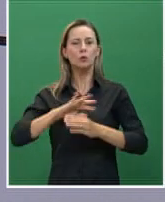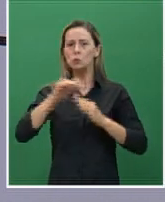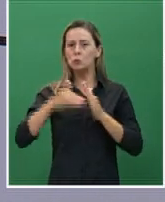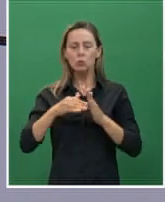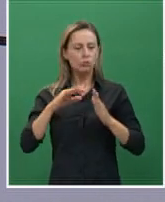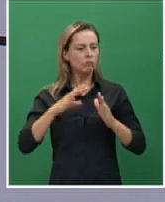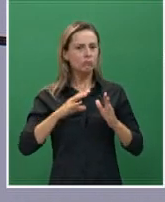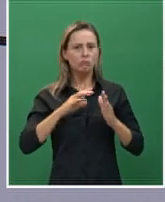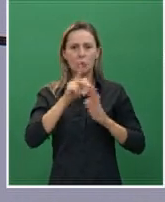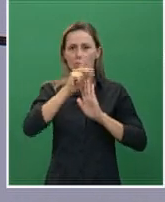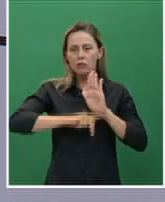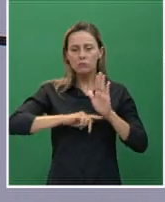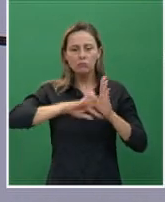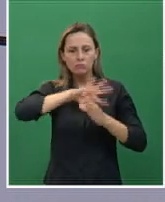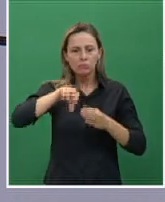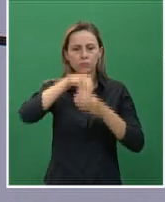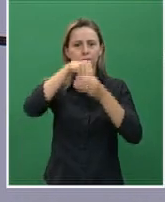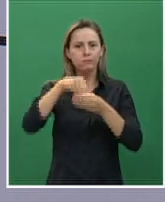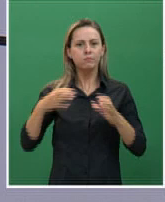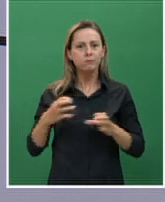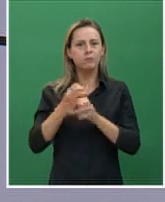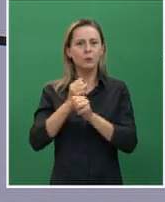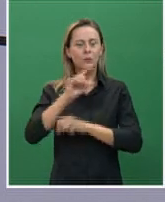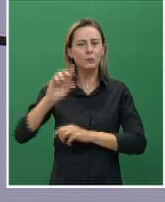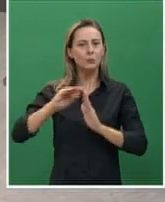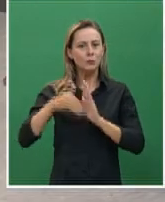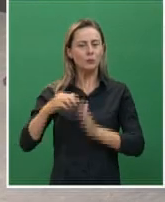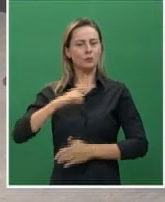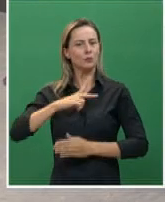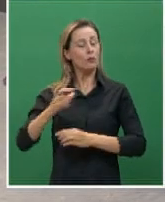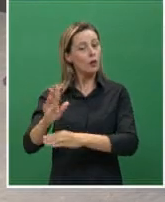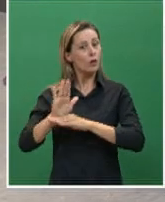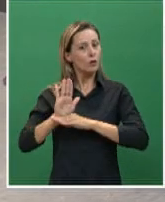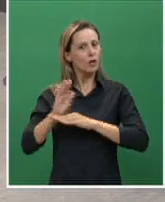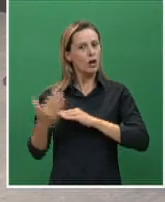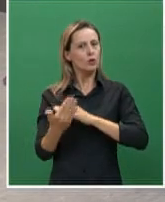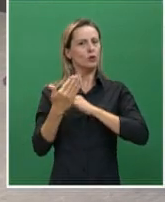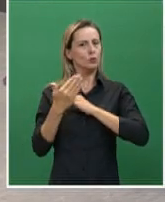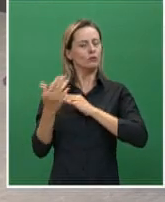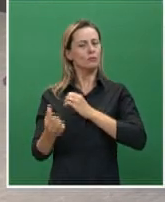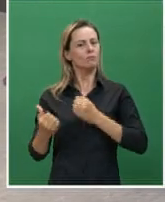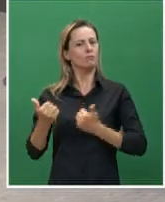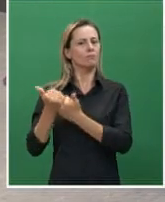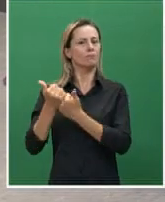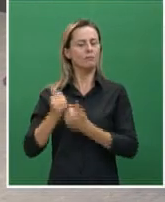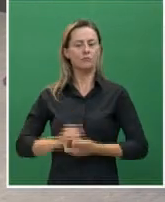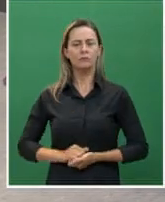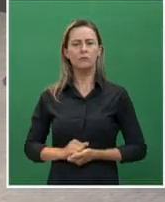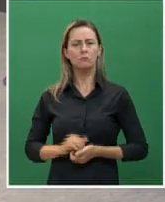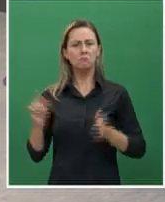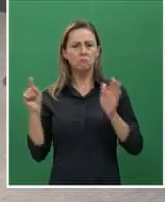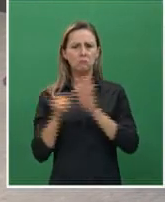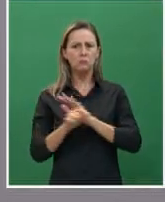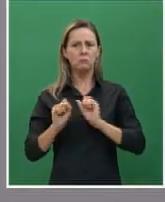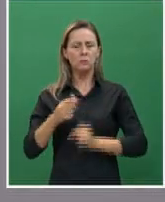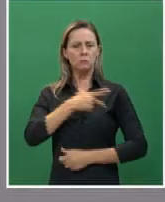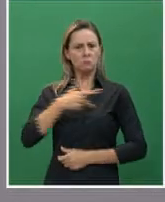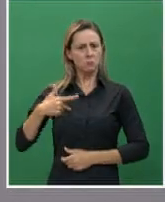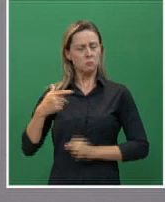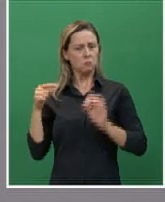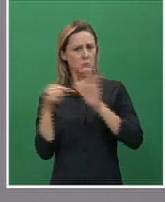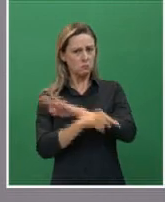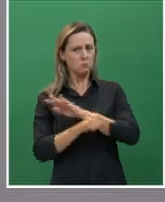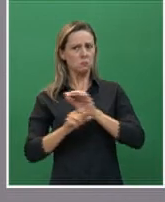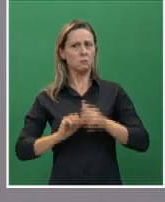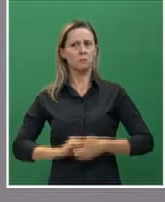para ir na cidade de Blumenau e investir e ativa privada para você tempo vamos lá João Paulo para ninguém sua pergunta que eu